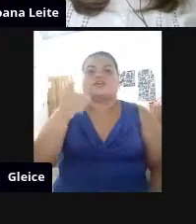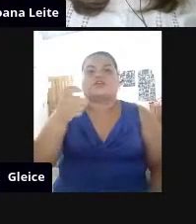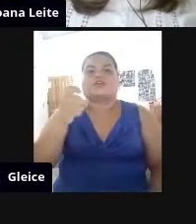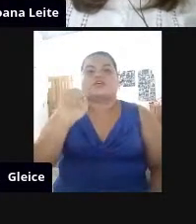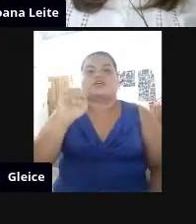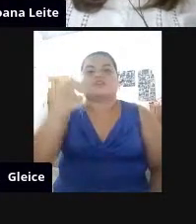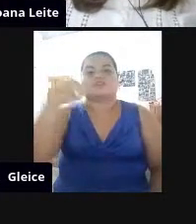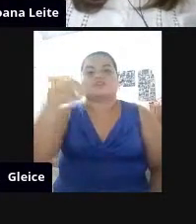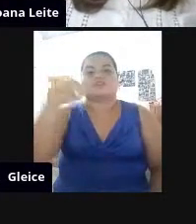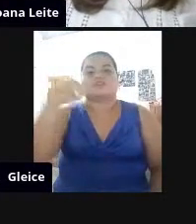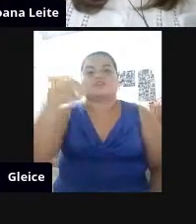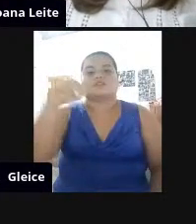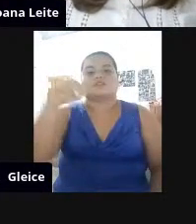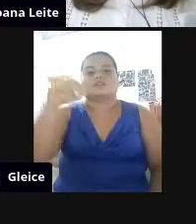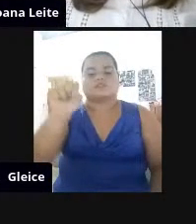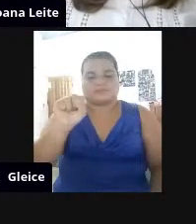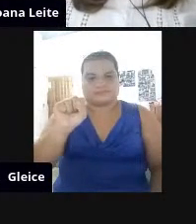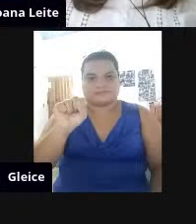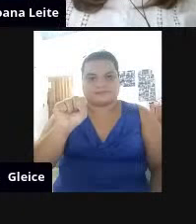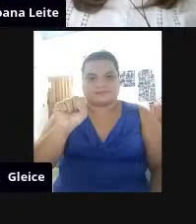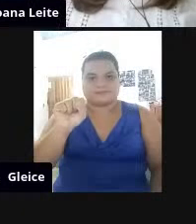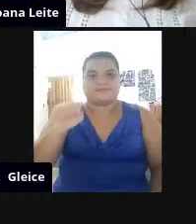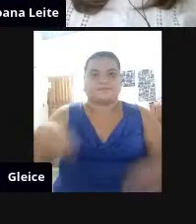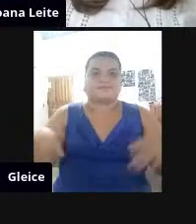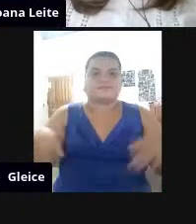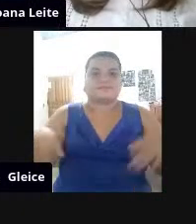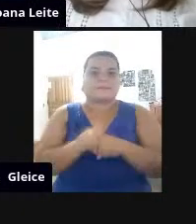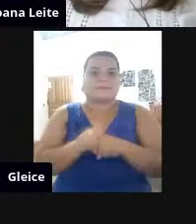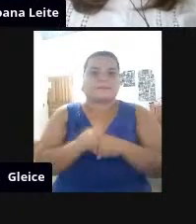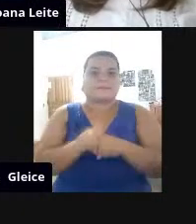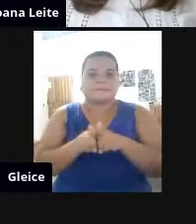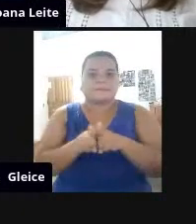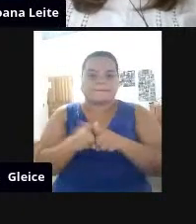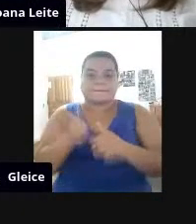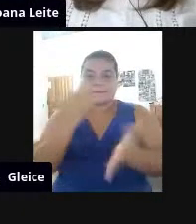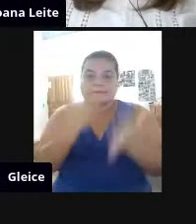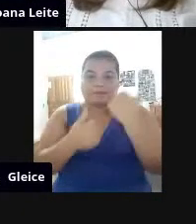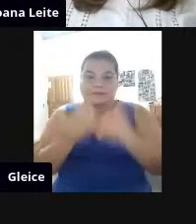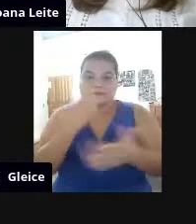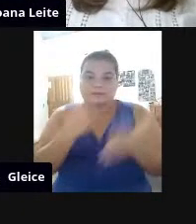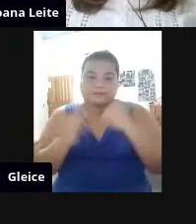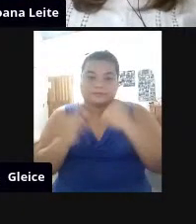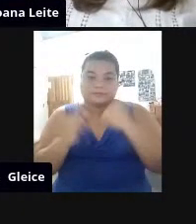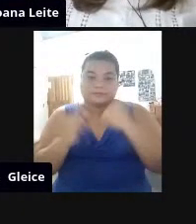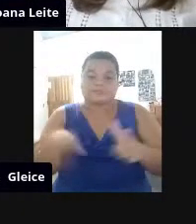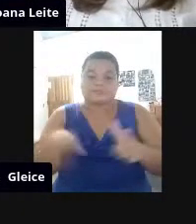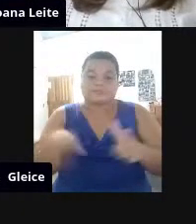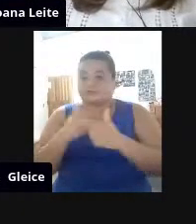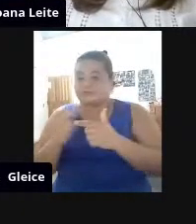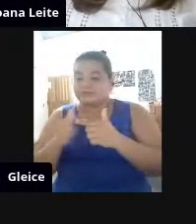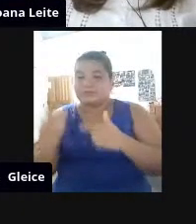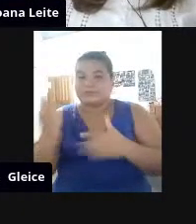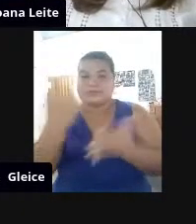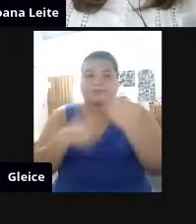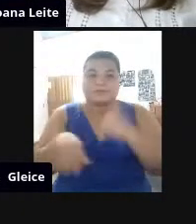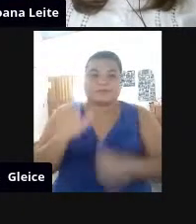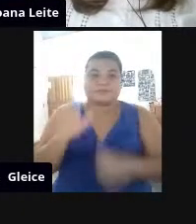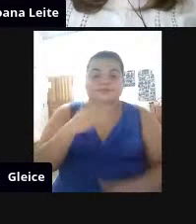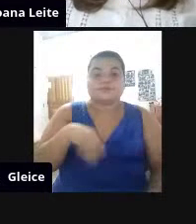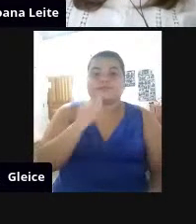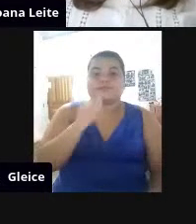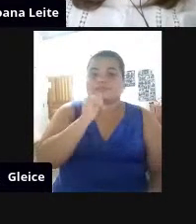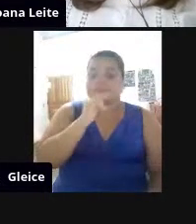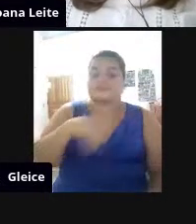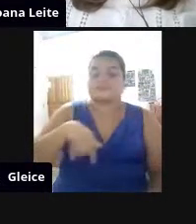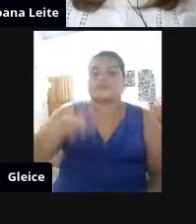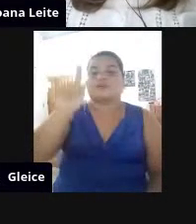de alimentos, a gente tem alimentos mal digeridos. Então, o glúten e a